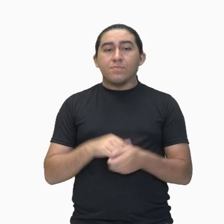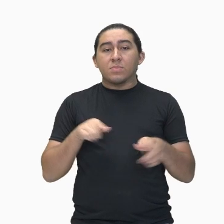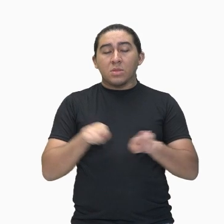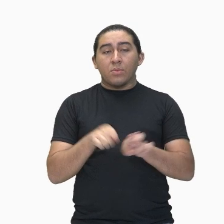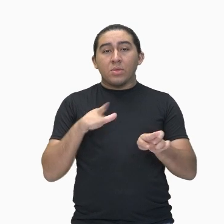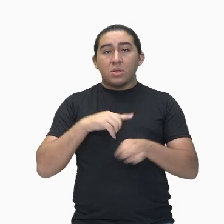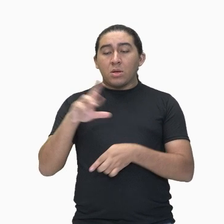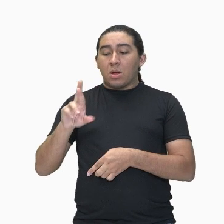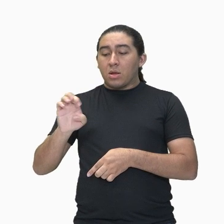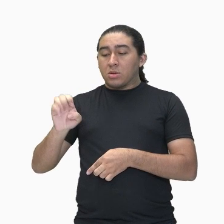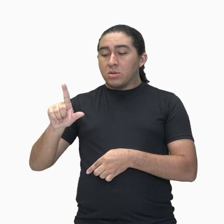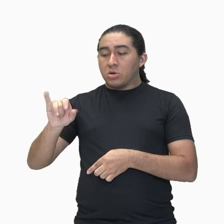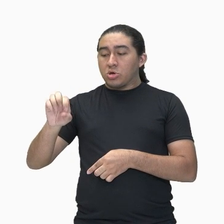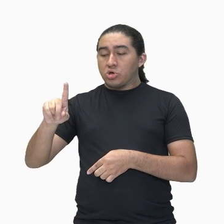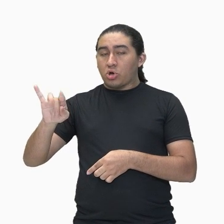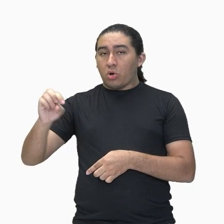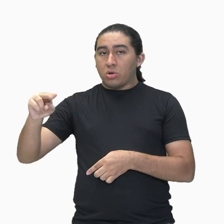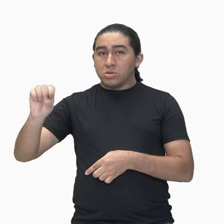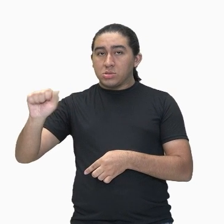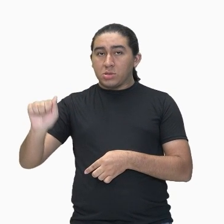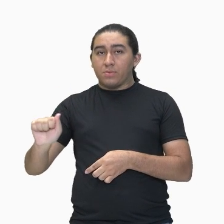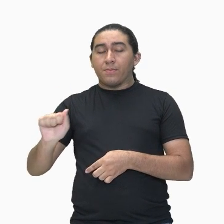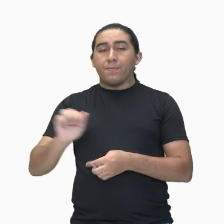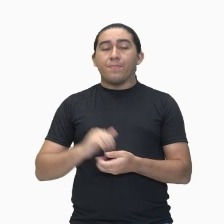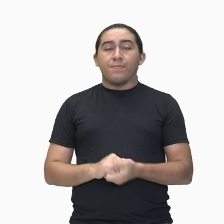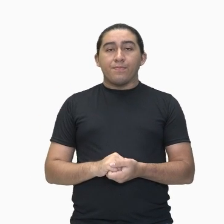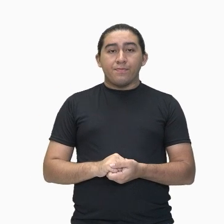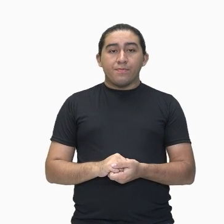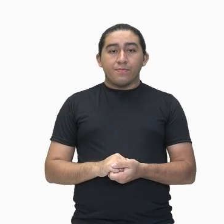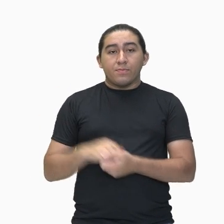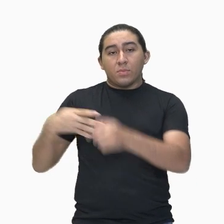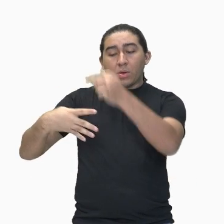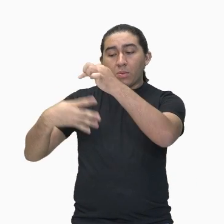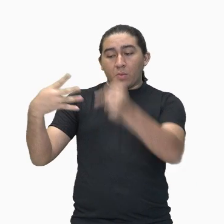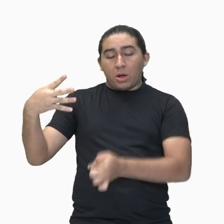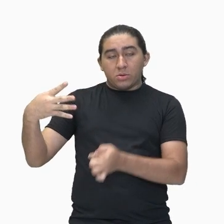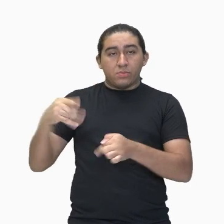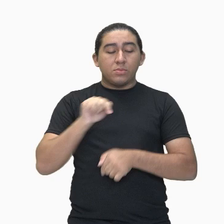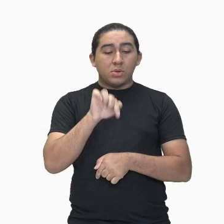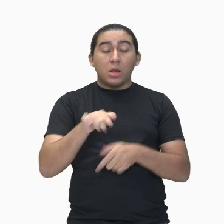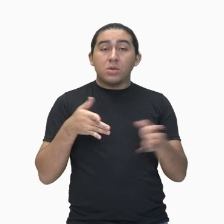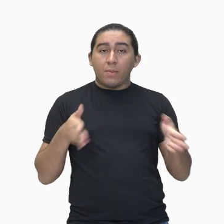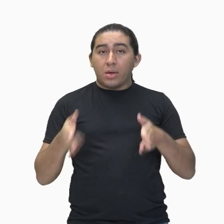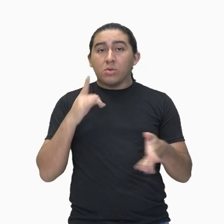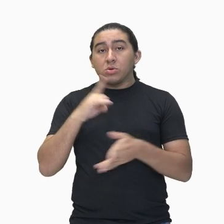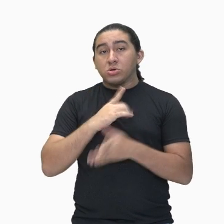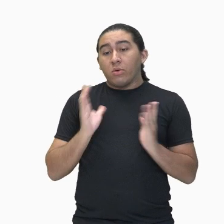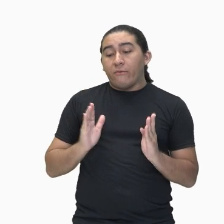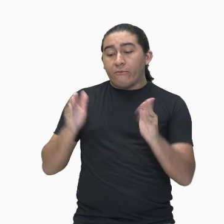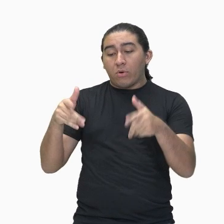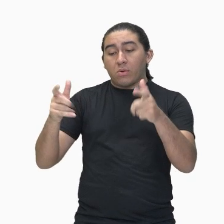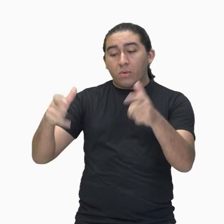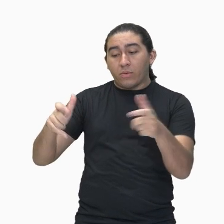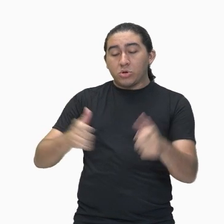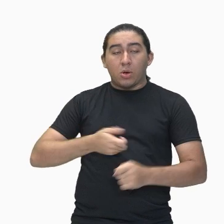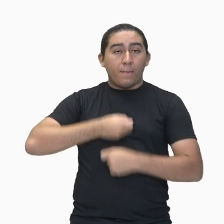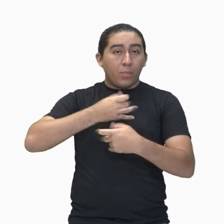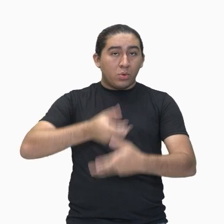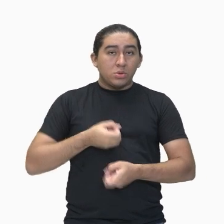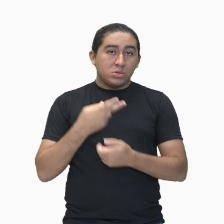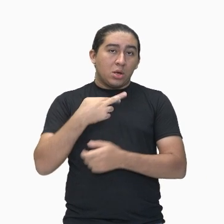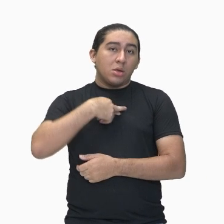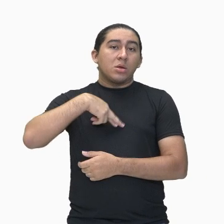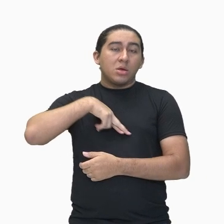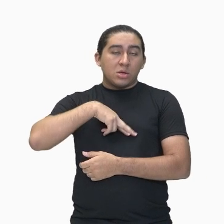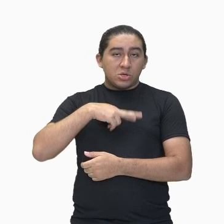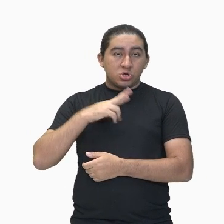a poesia religiosa. Nesse período, ainda estava muito centrado na poesia